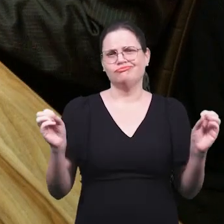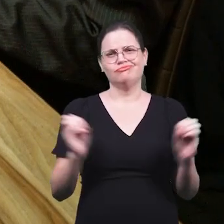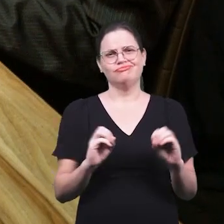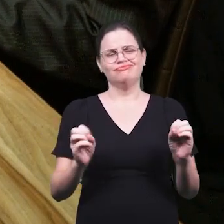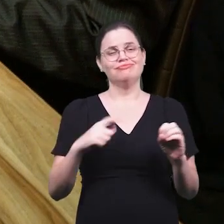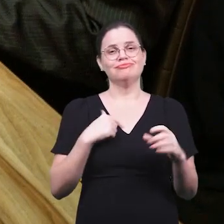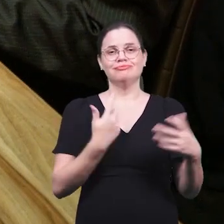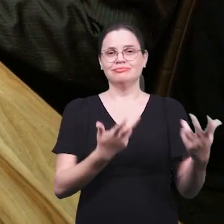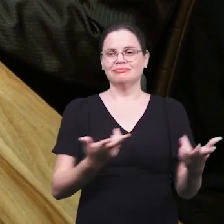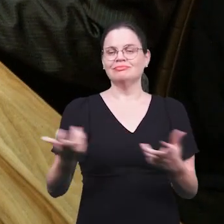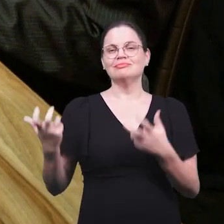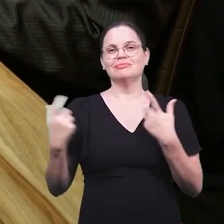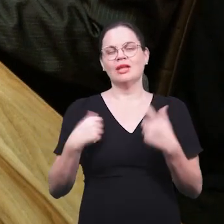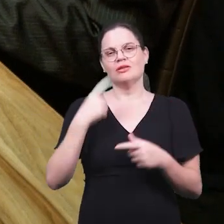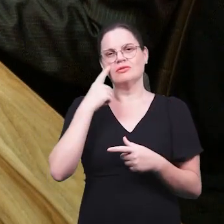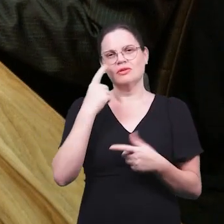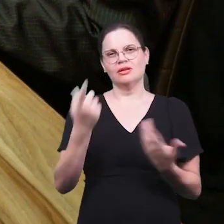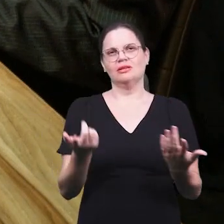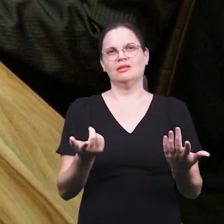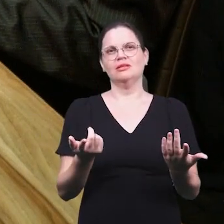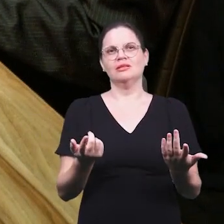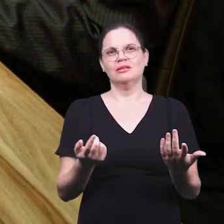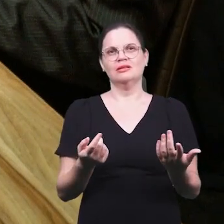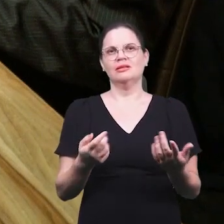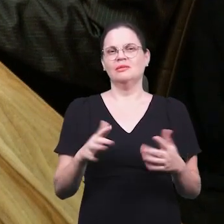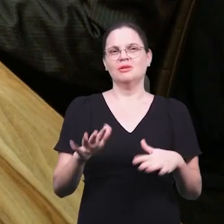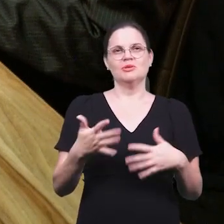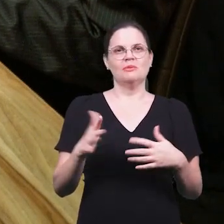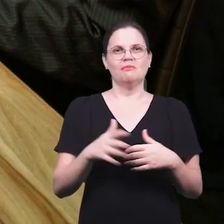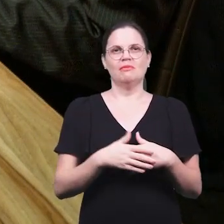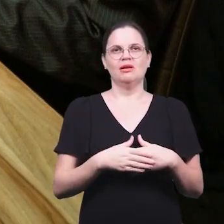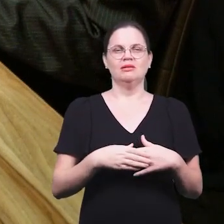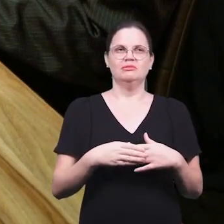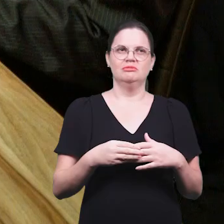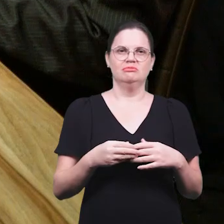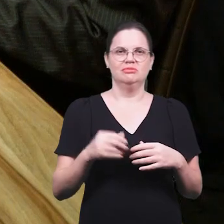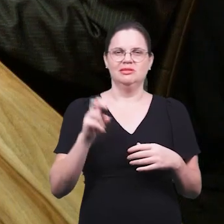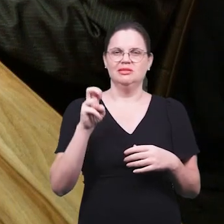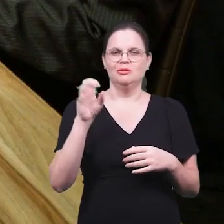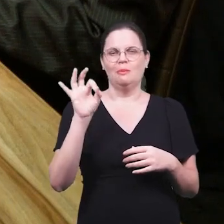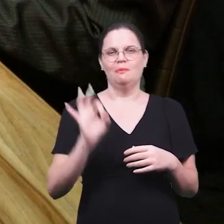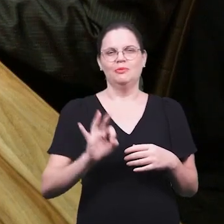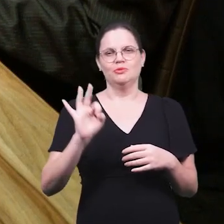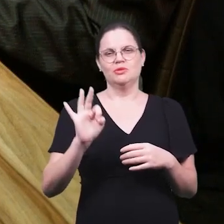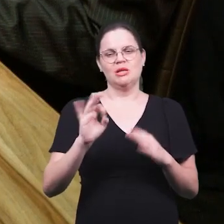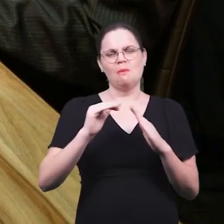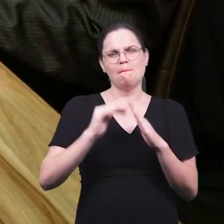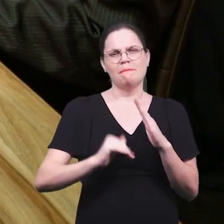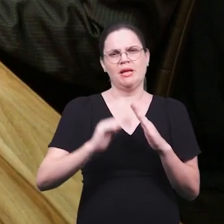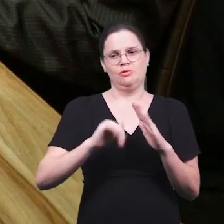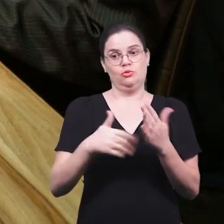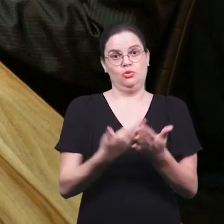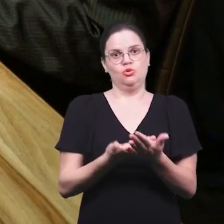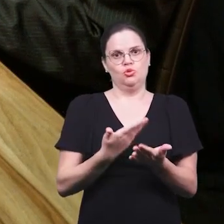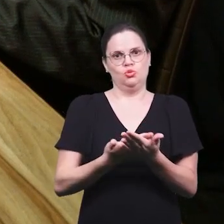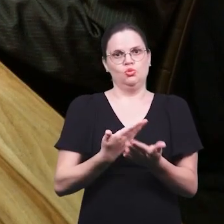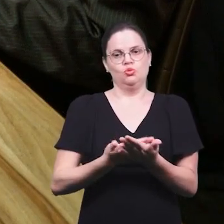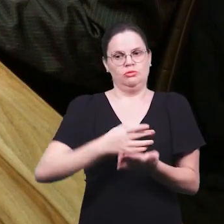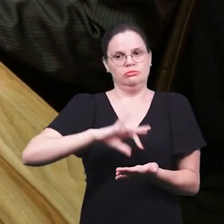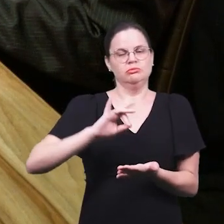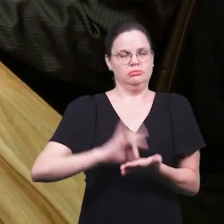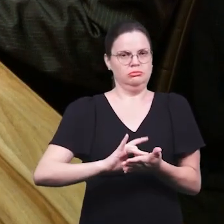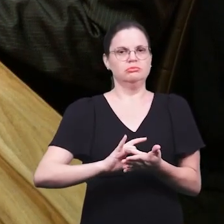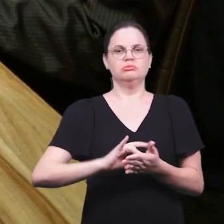Muitos nem estudam o mínimo, né? Geralmente a gente vê uma média, é um valor empírico, mas que a gente